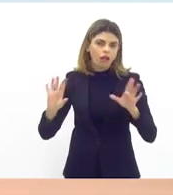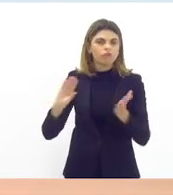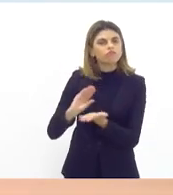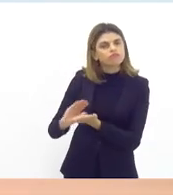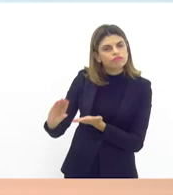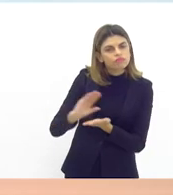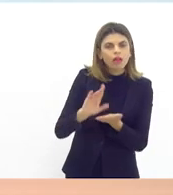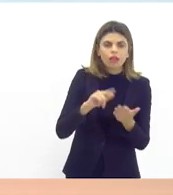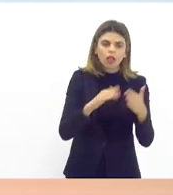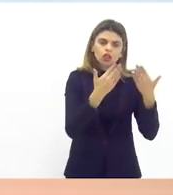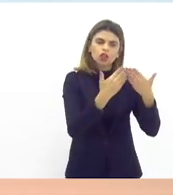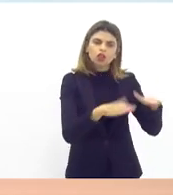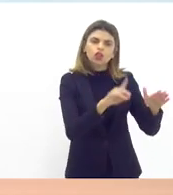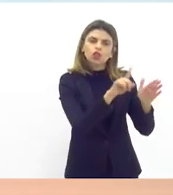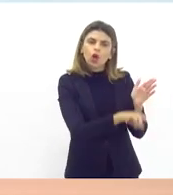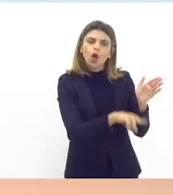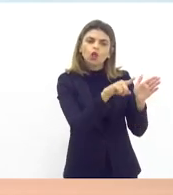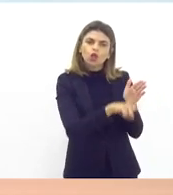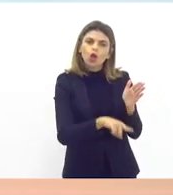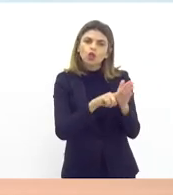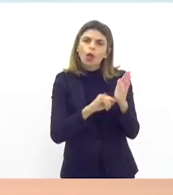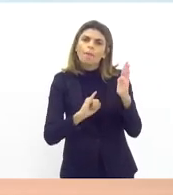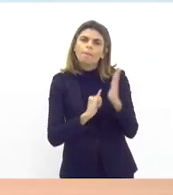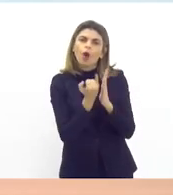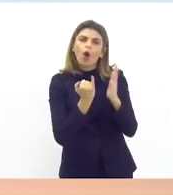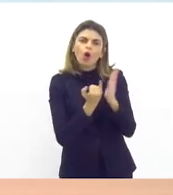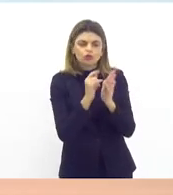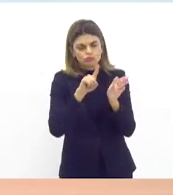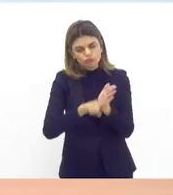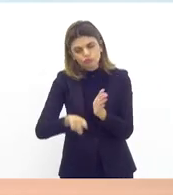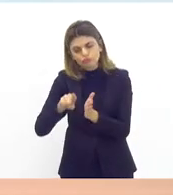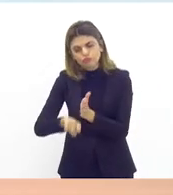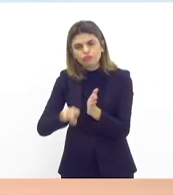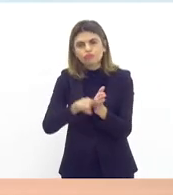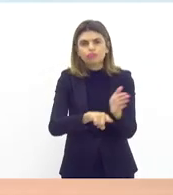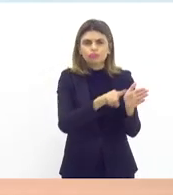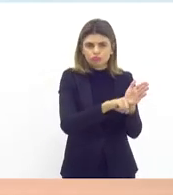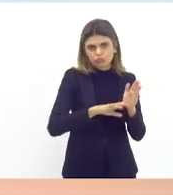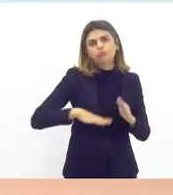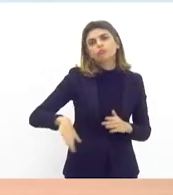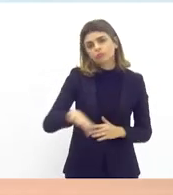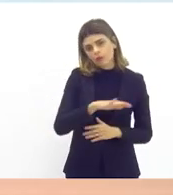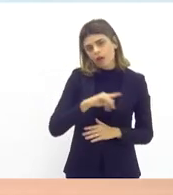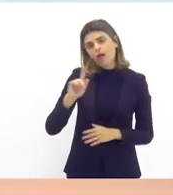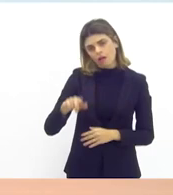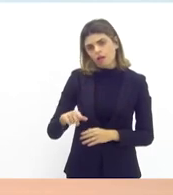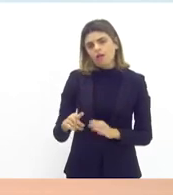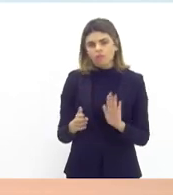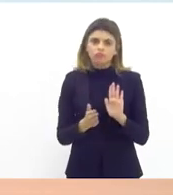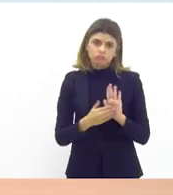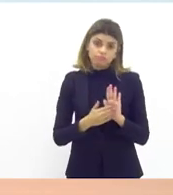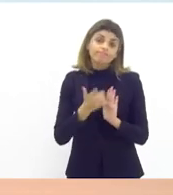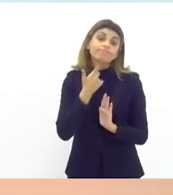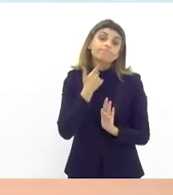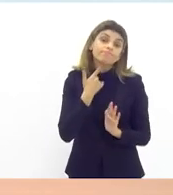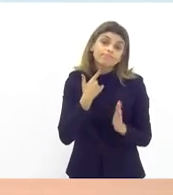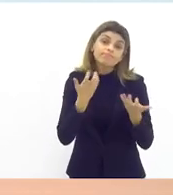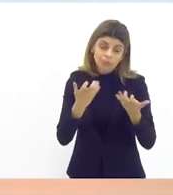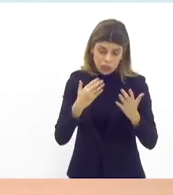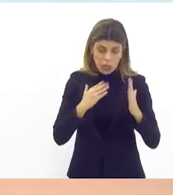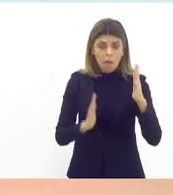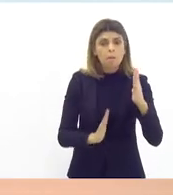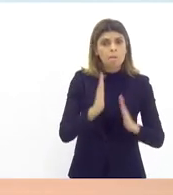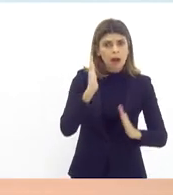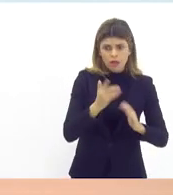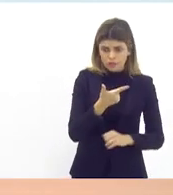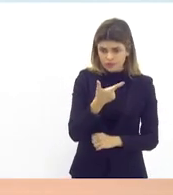ser descontados no imposto devido a cada estado. Então, esse é o desenho geral. Dá-se um prazo bastante longo,